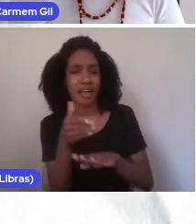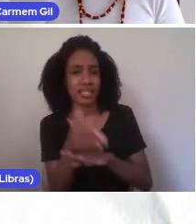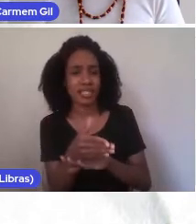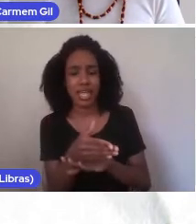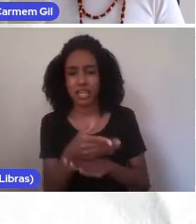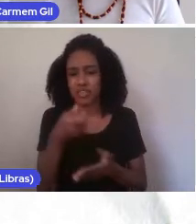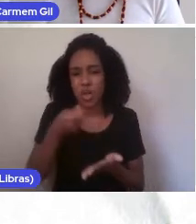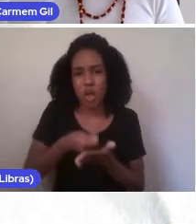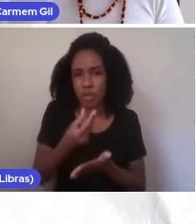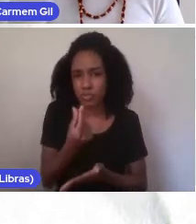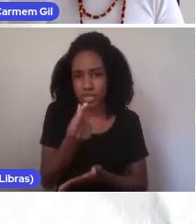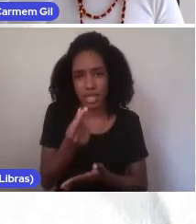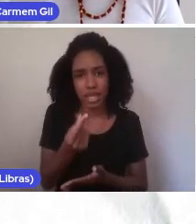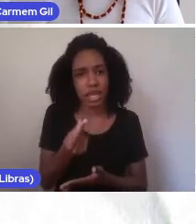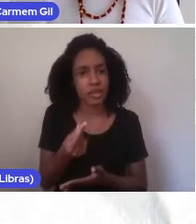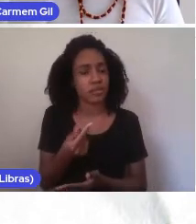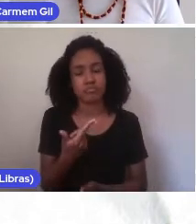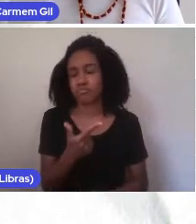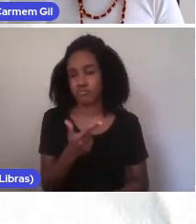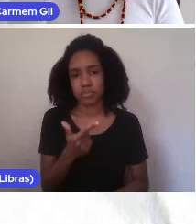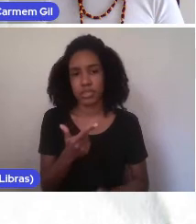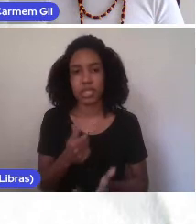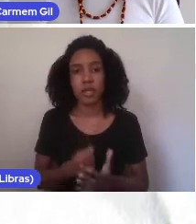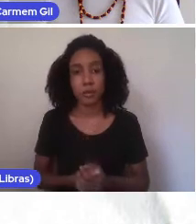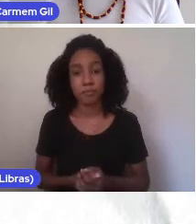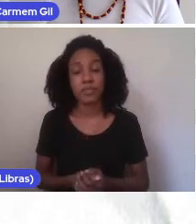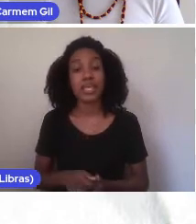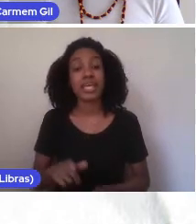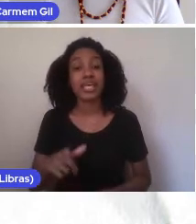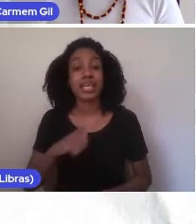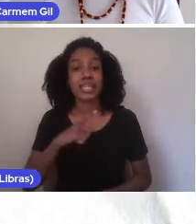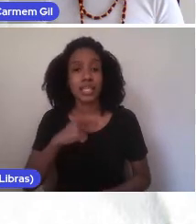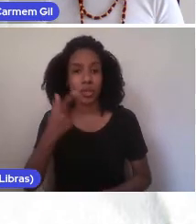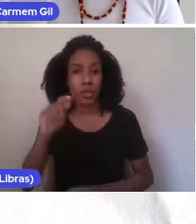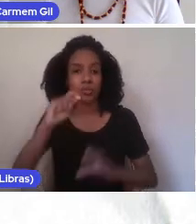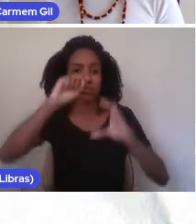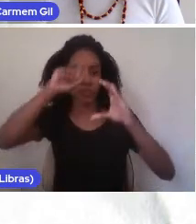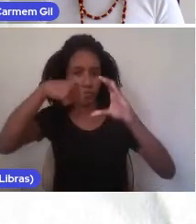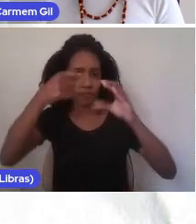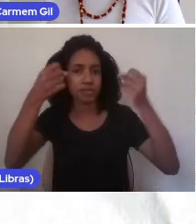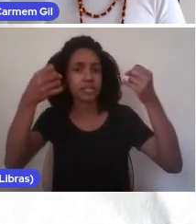gravado pela professora Melina, indicado aqui no card.